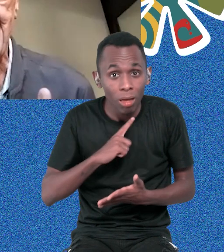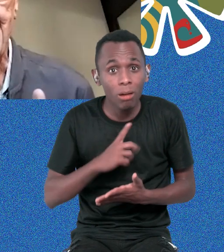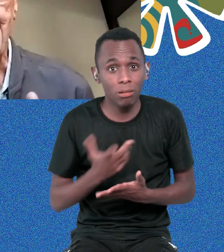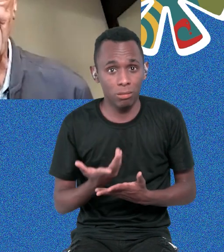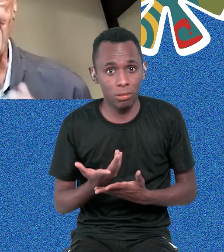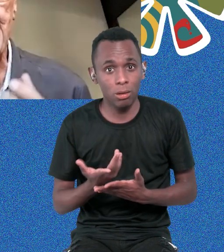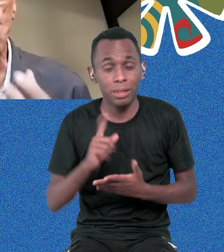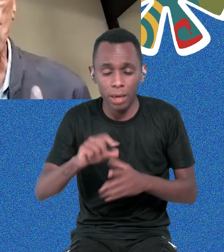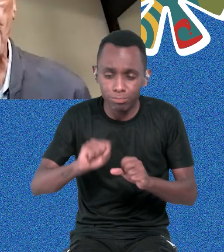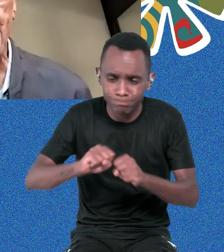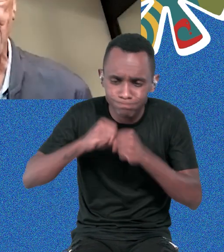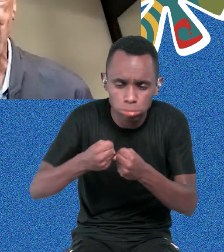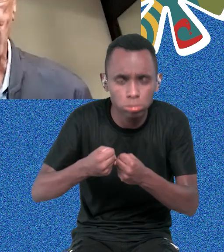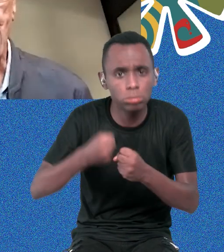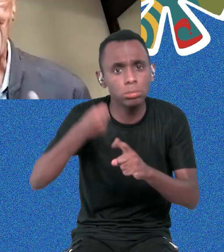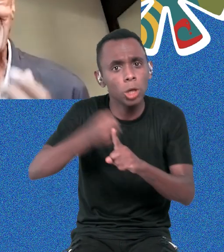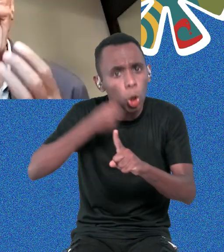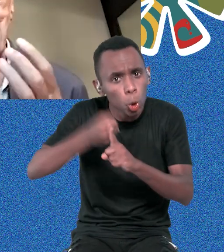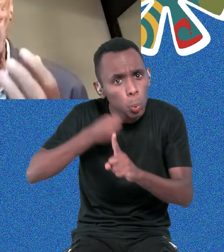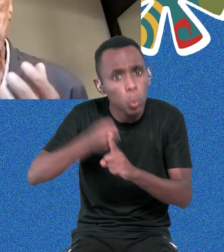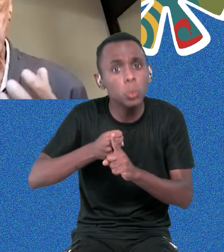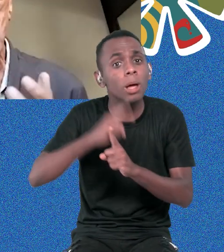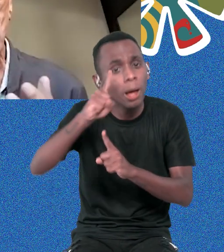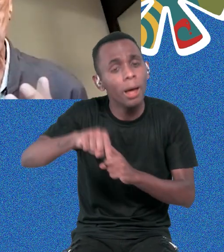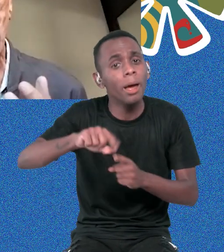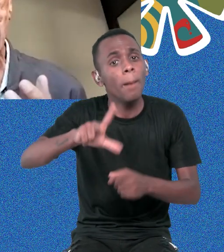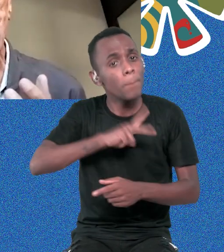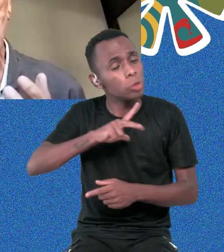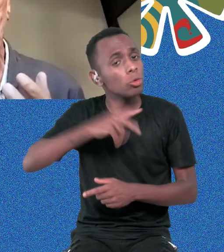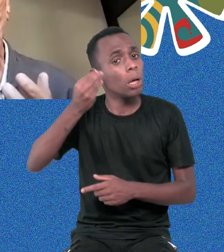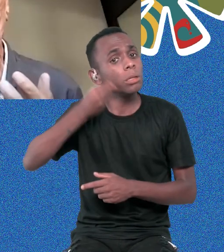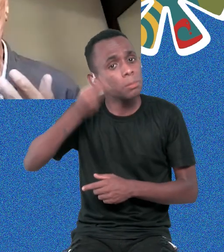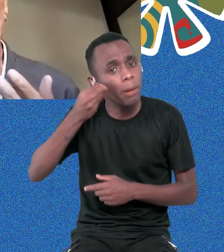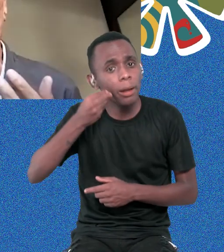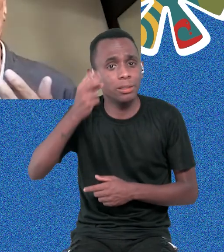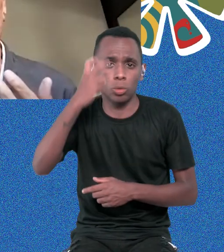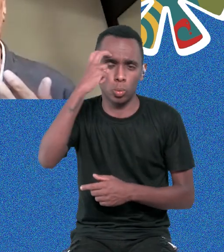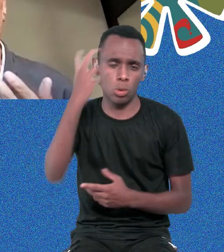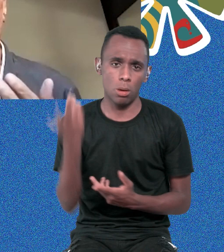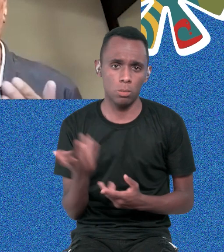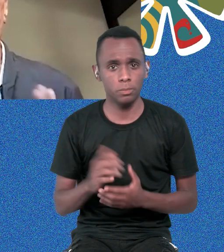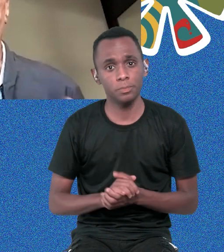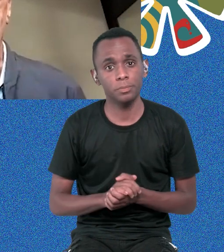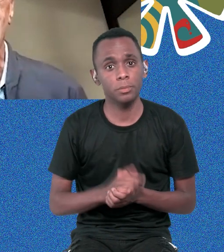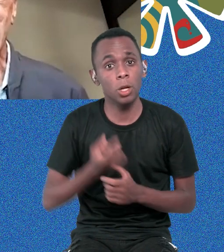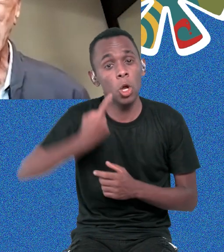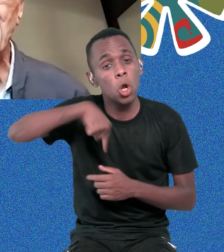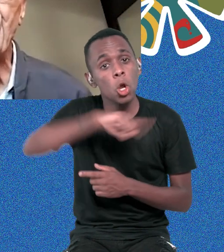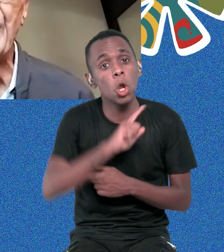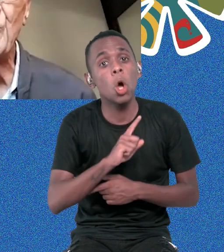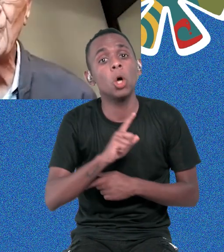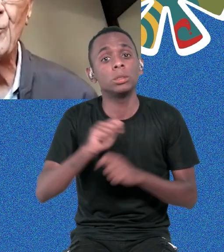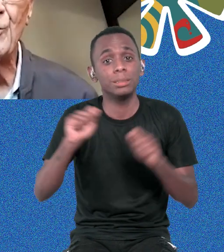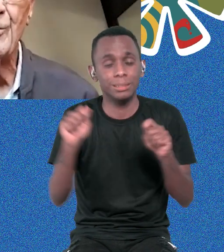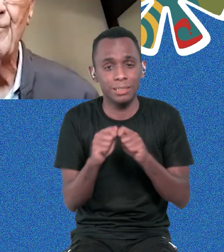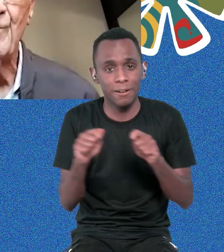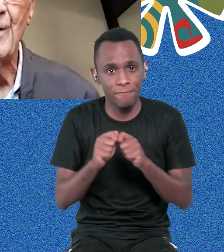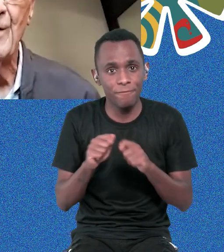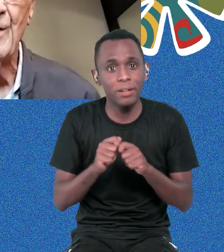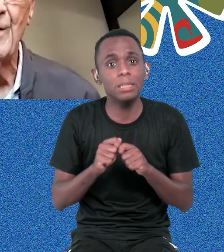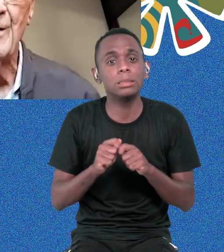padece, quem as luta. Este me parece um ponto muito importante. Temos